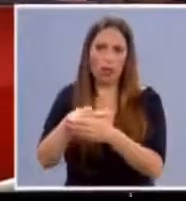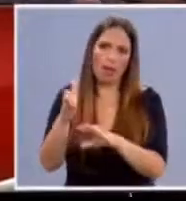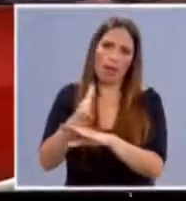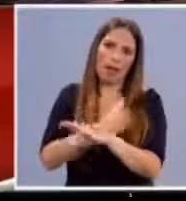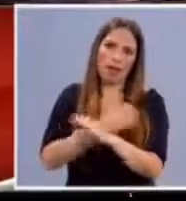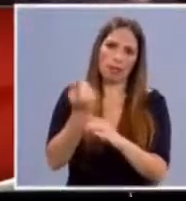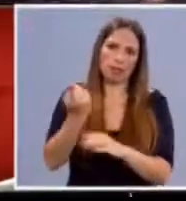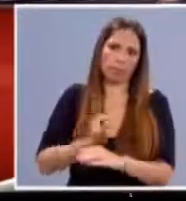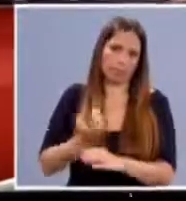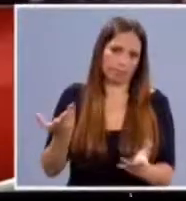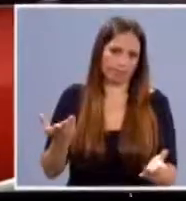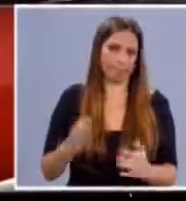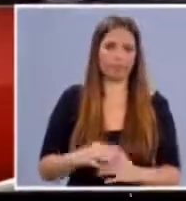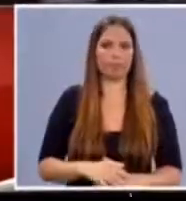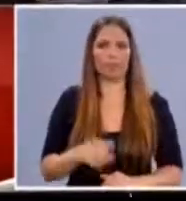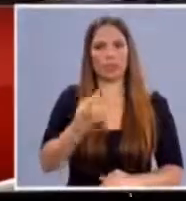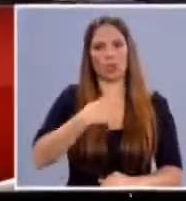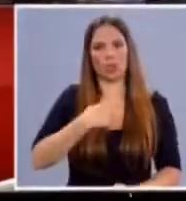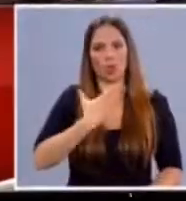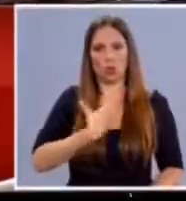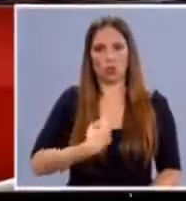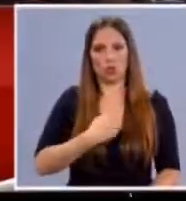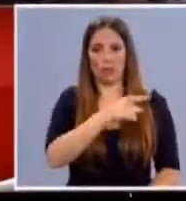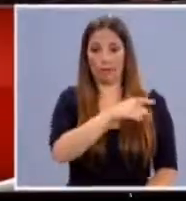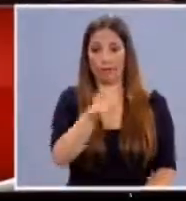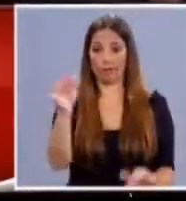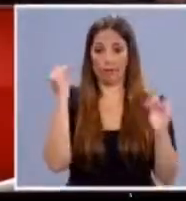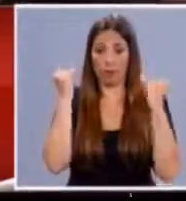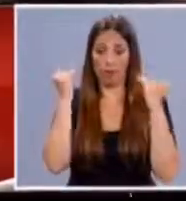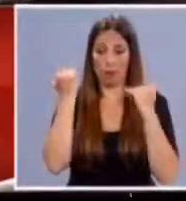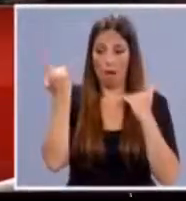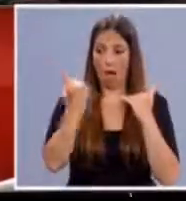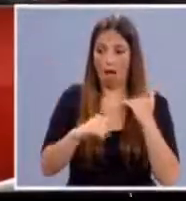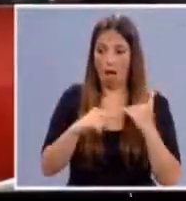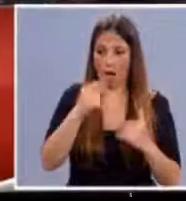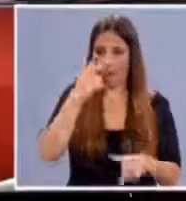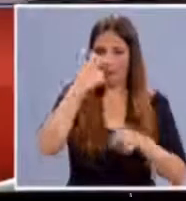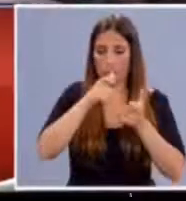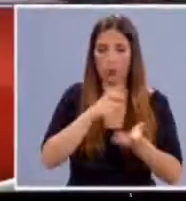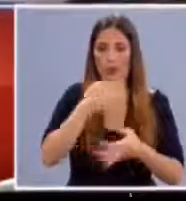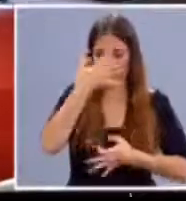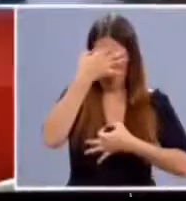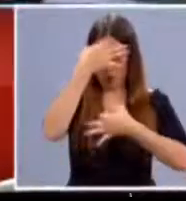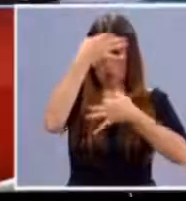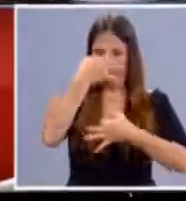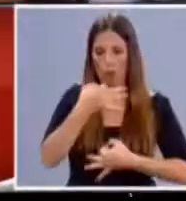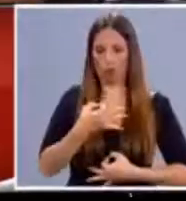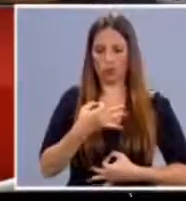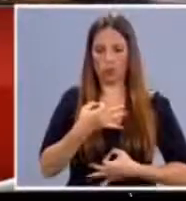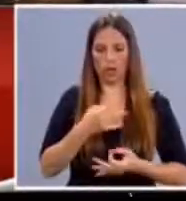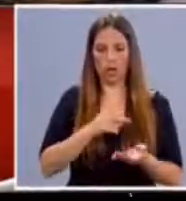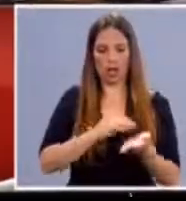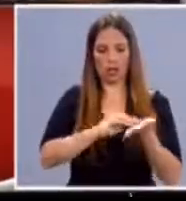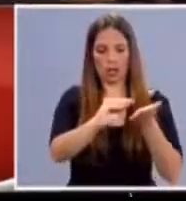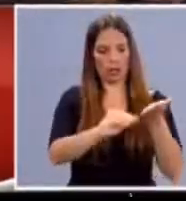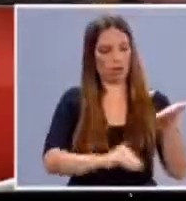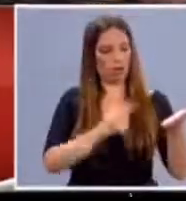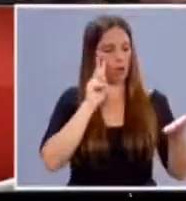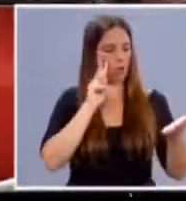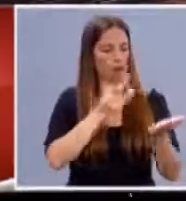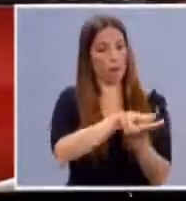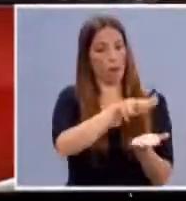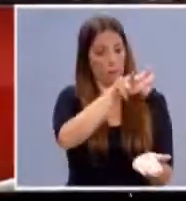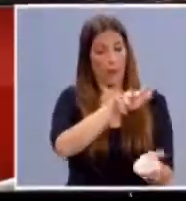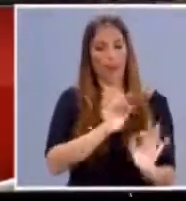lugares. Gostaria de vos informar que haverá um notário que assegurará a elaboração da ata da Assembleia Geral e no final ficará